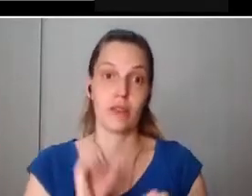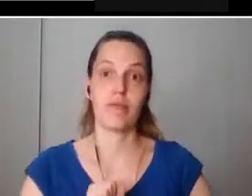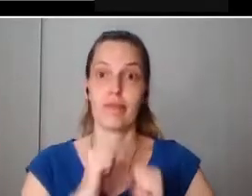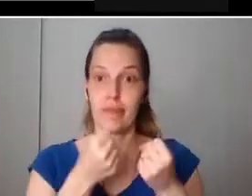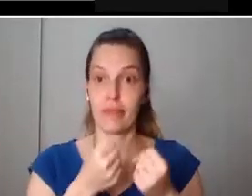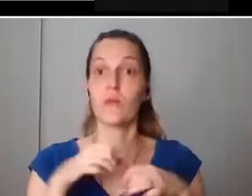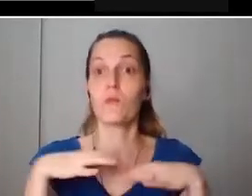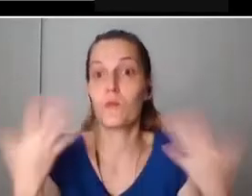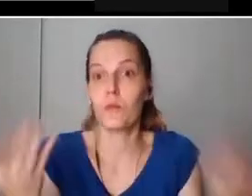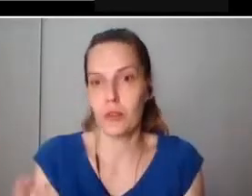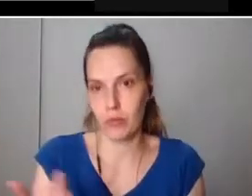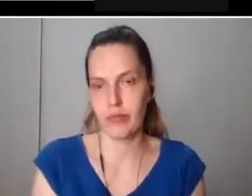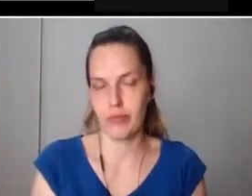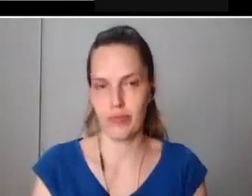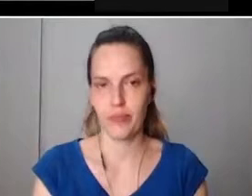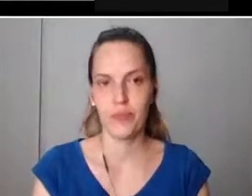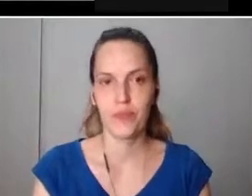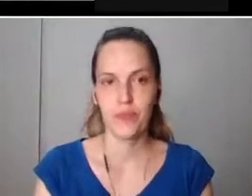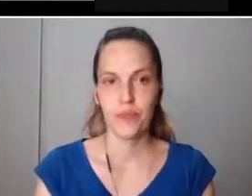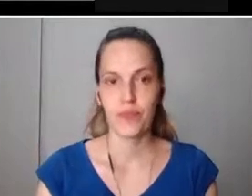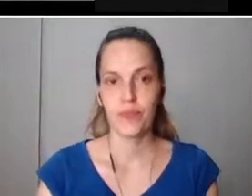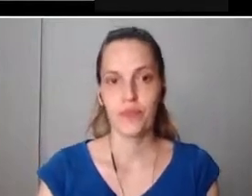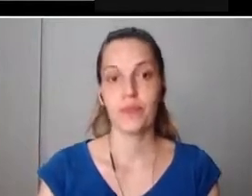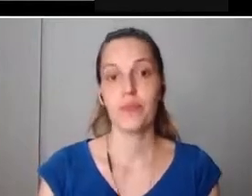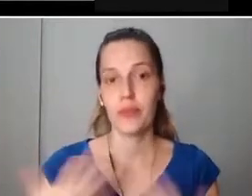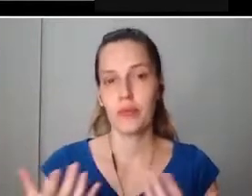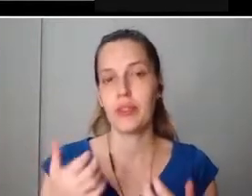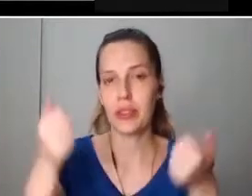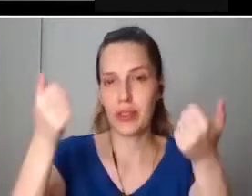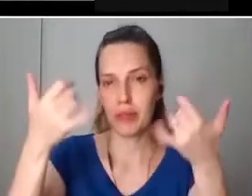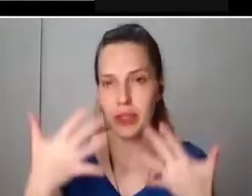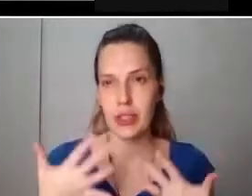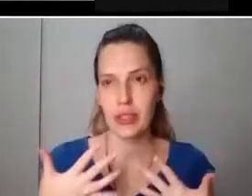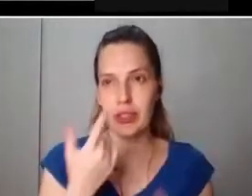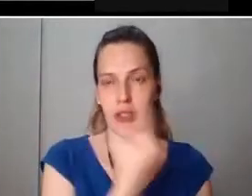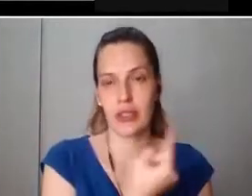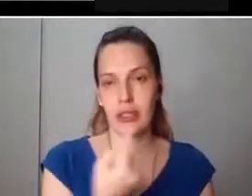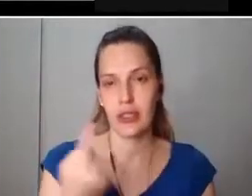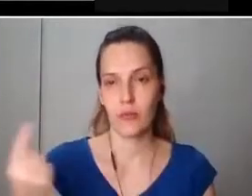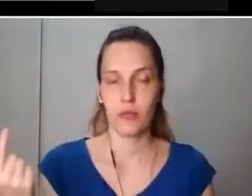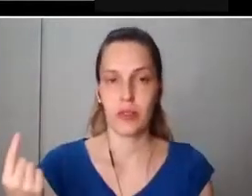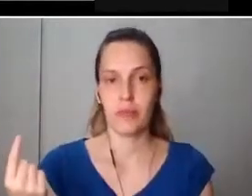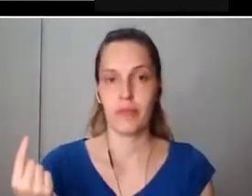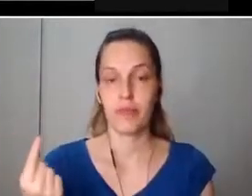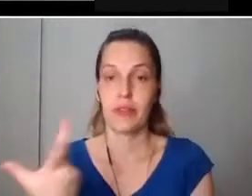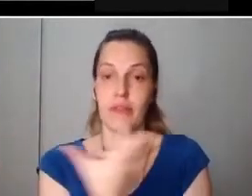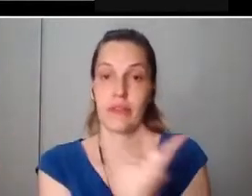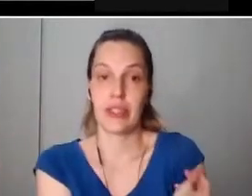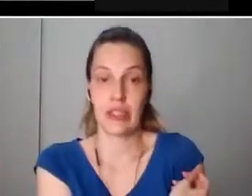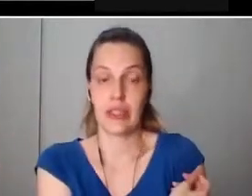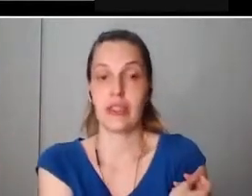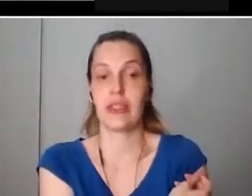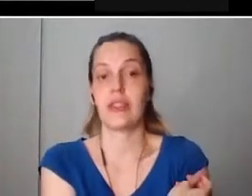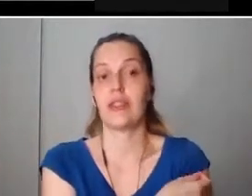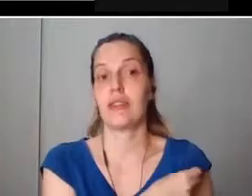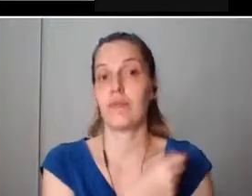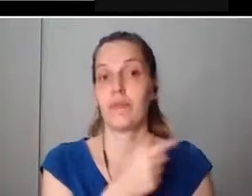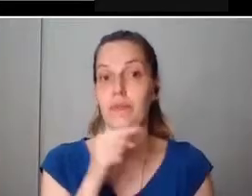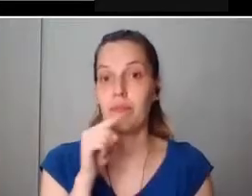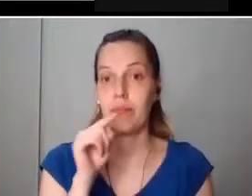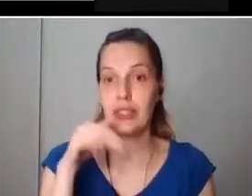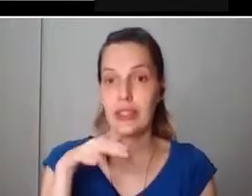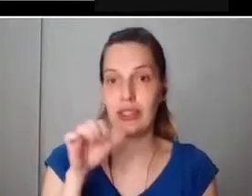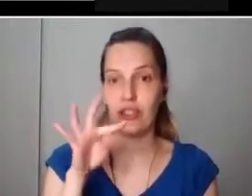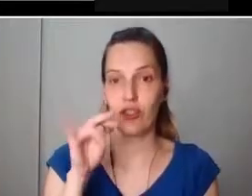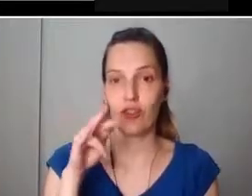isso. Então, eu vou falar um pouquinho agora de cada um na parte final. Essas vacinas inativadas, basicamente o que a gente